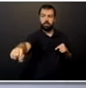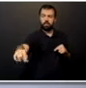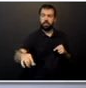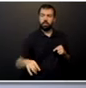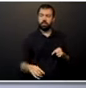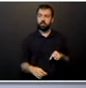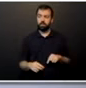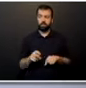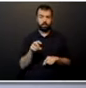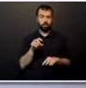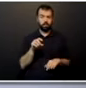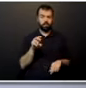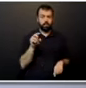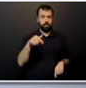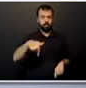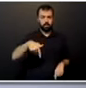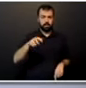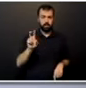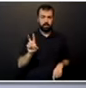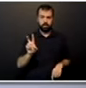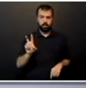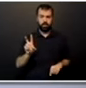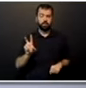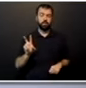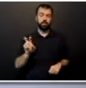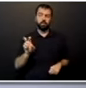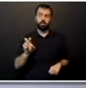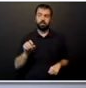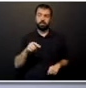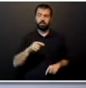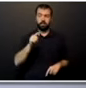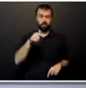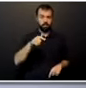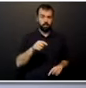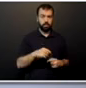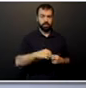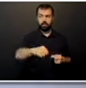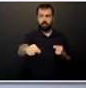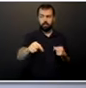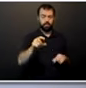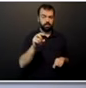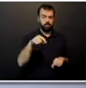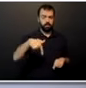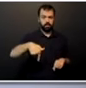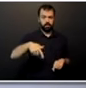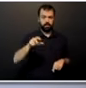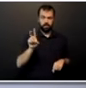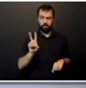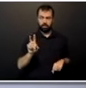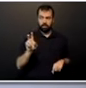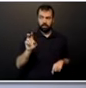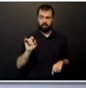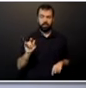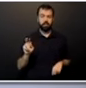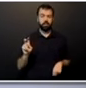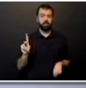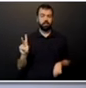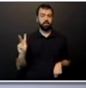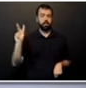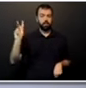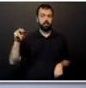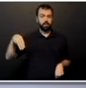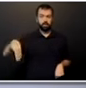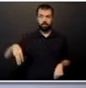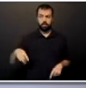reserva equivalia a 3,6 cm no mapa temos aqui duas informações importantes